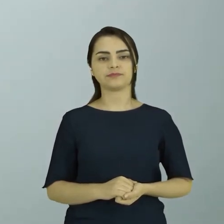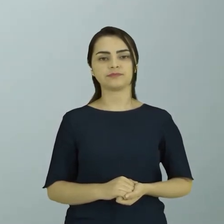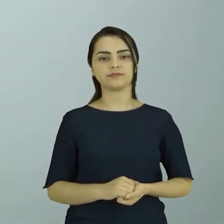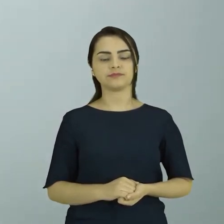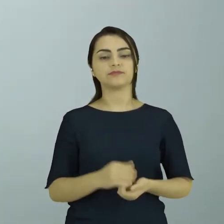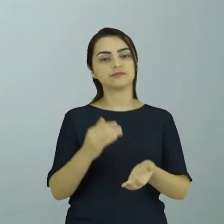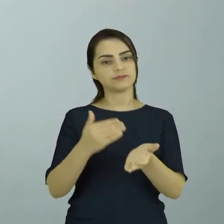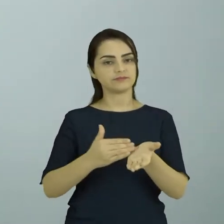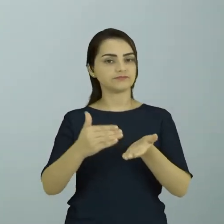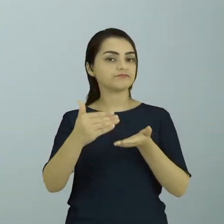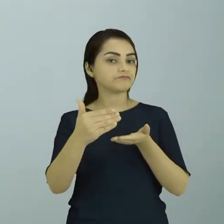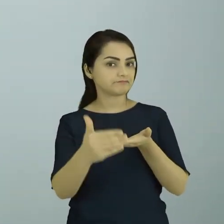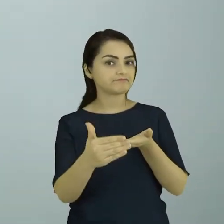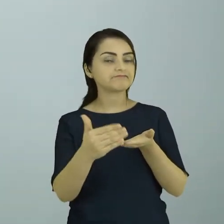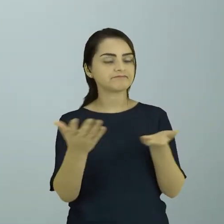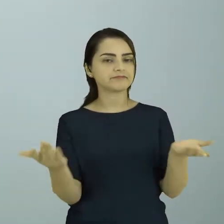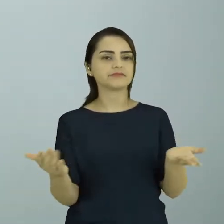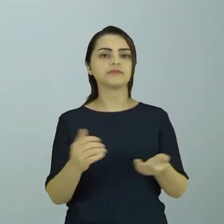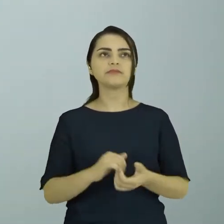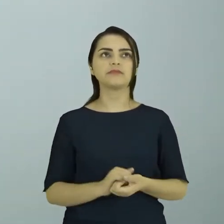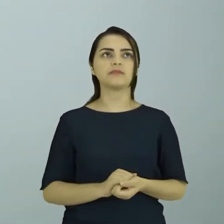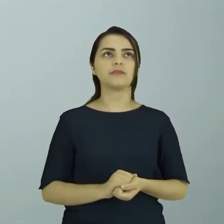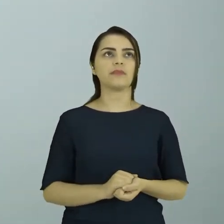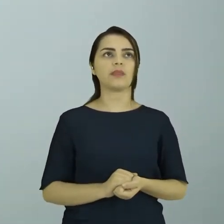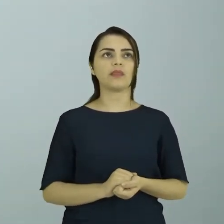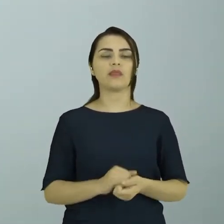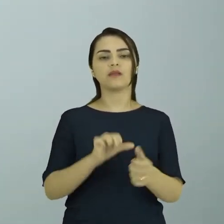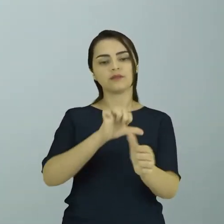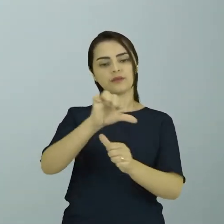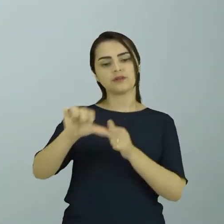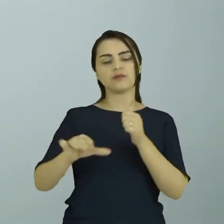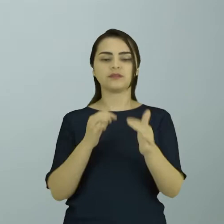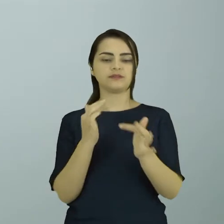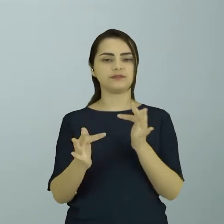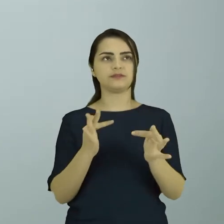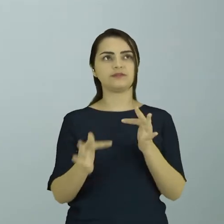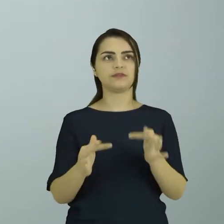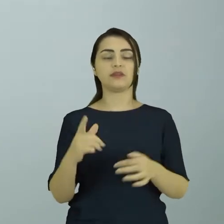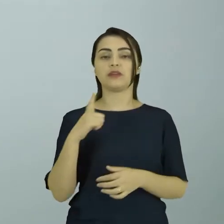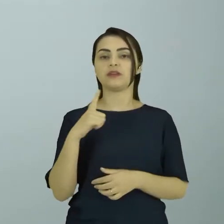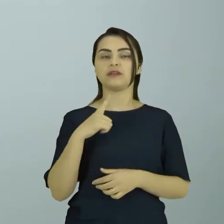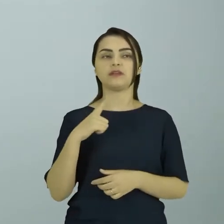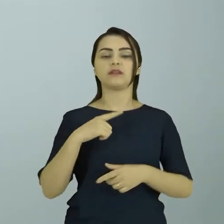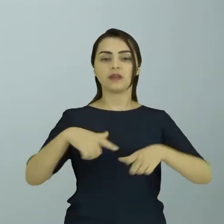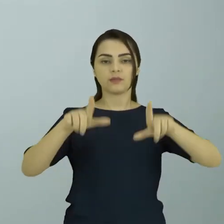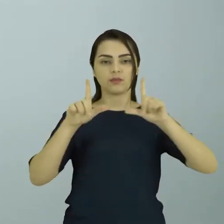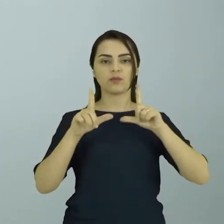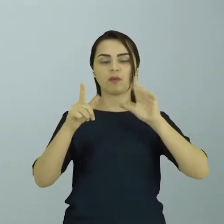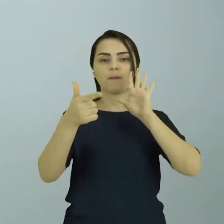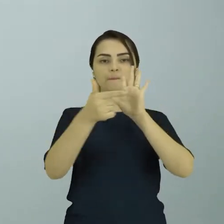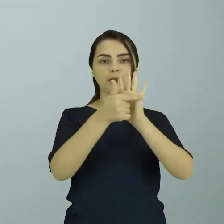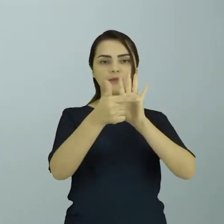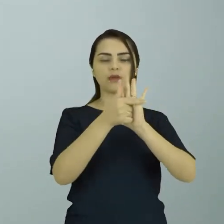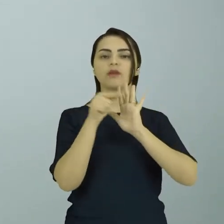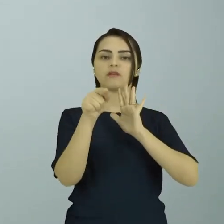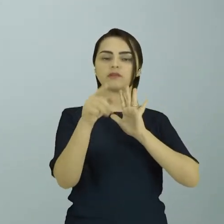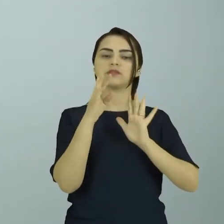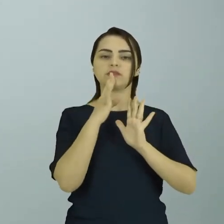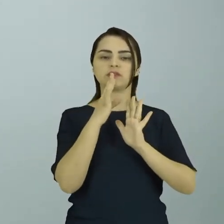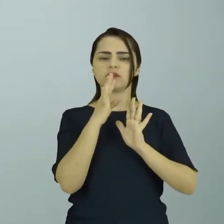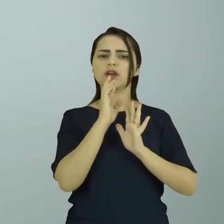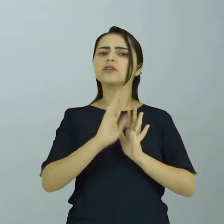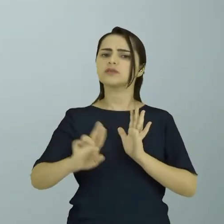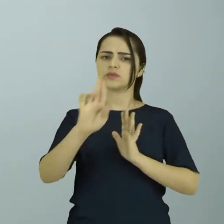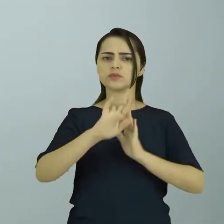Vamos começar com transformação física. Nós temos aqui um papel, que vocês conhecem bastante, utilizam